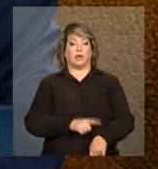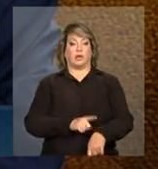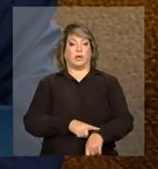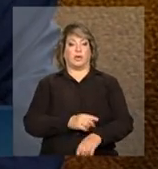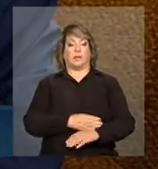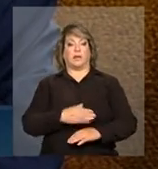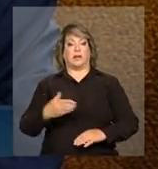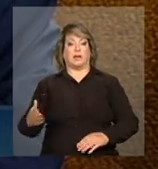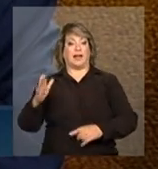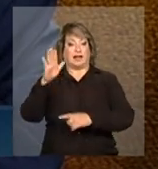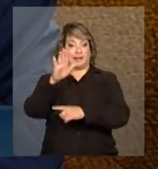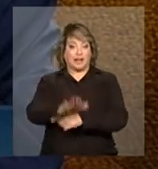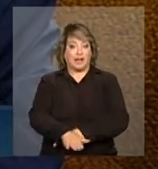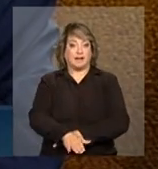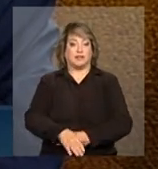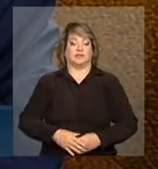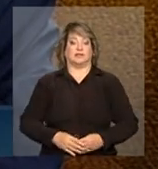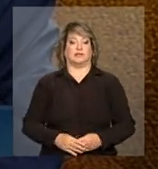da tarde, né,